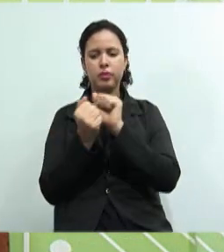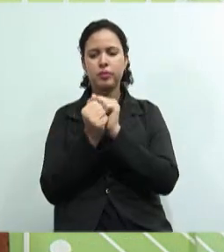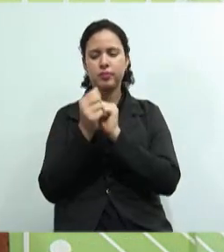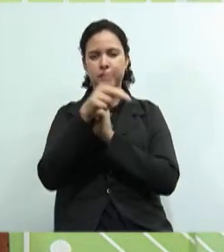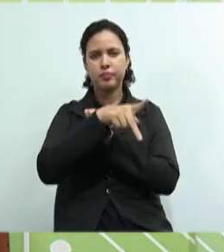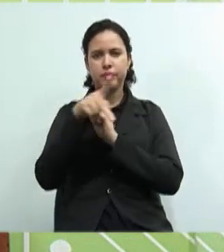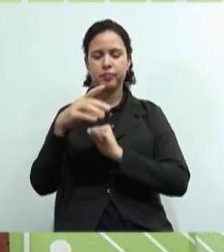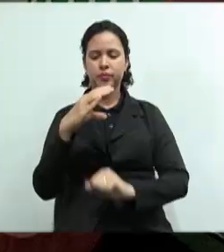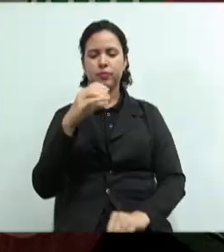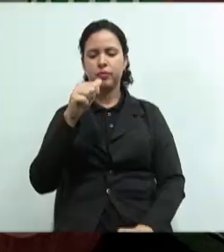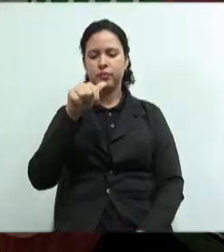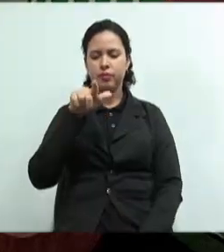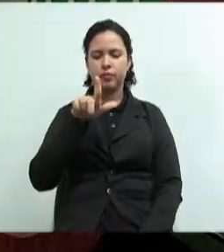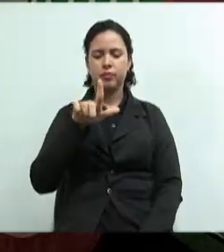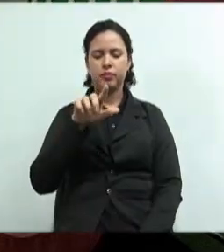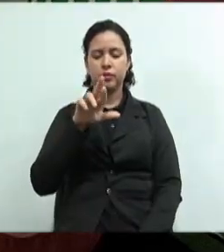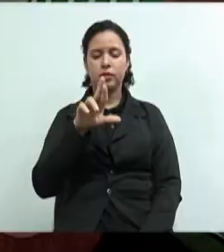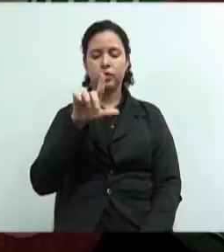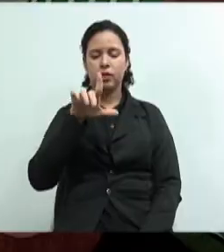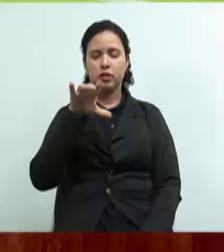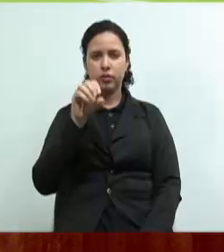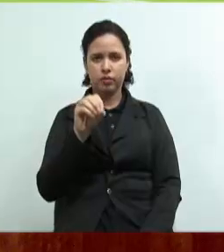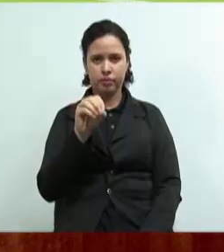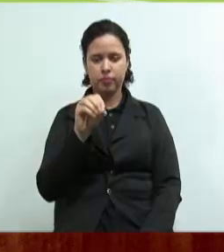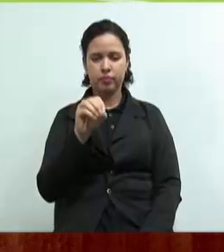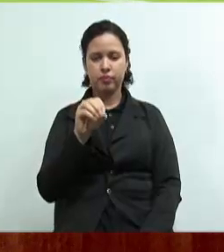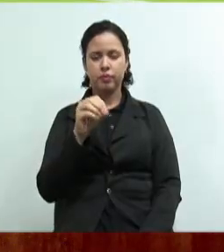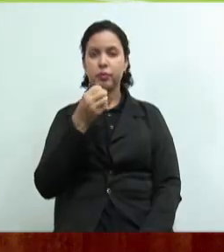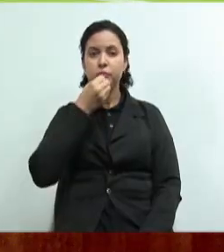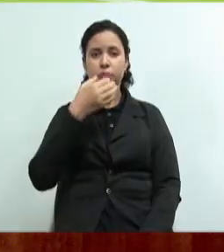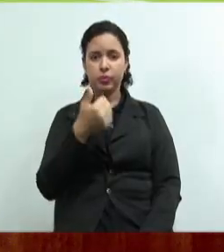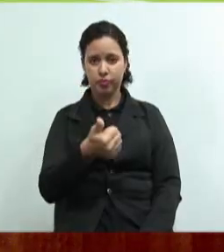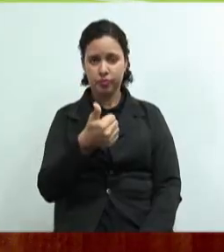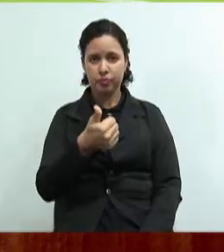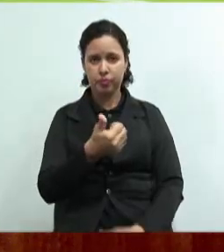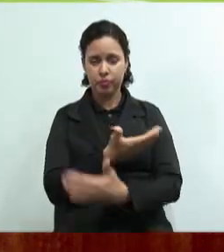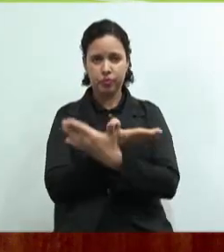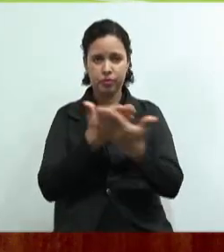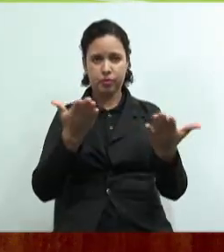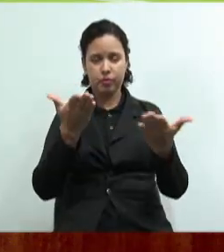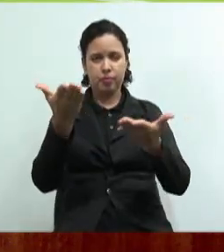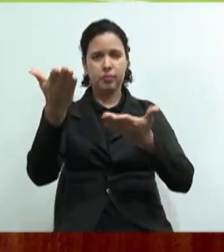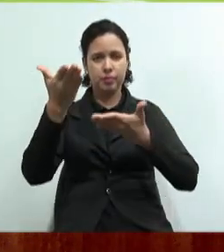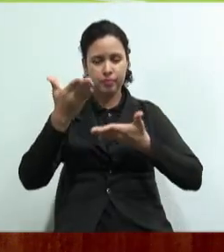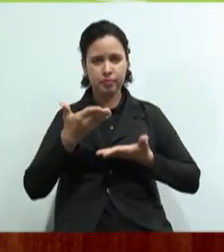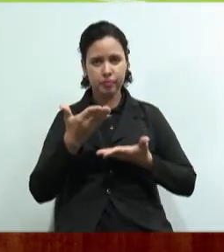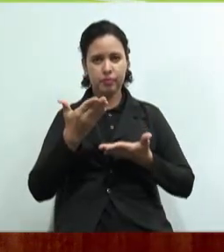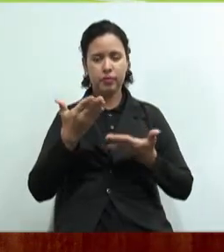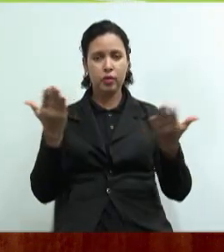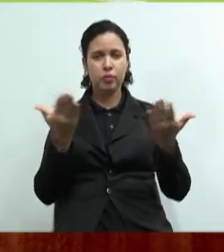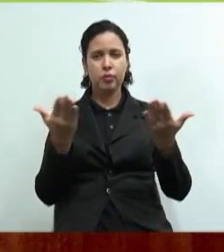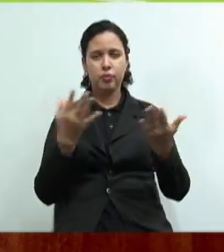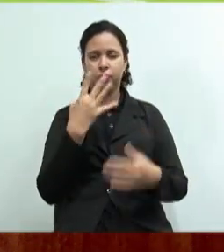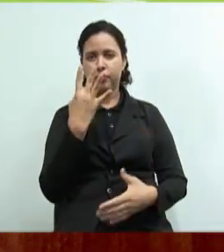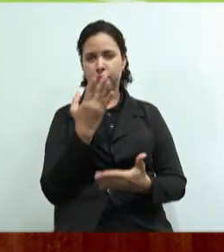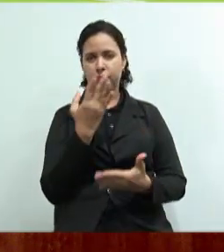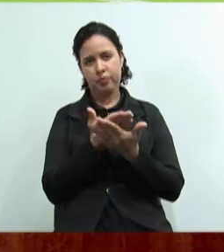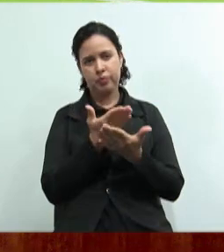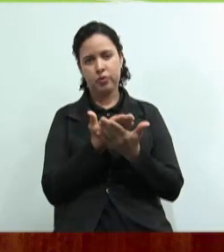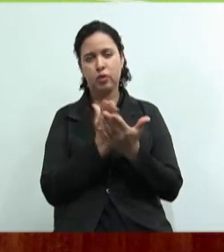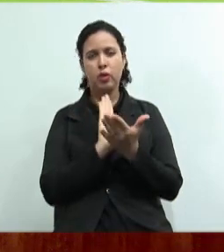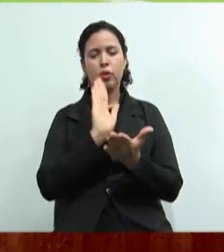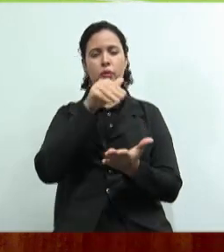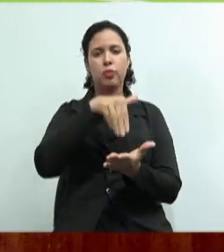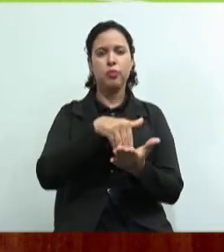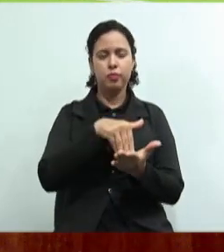Carlos Felipe. Tudo bom, professor? Tudo bem, como estão? Sejam bem-vindos a essa nossa quarta aula, a última etapa dessa